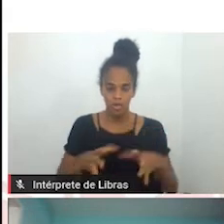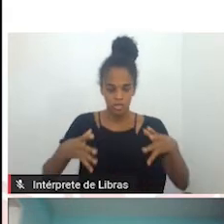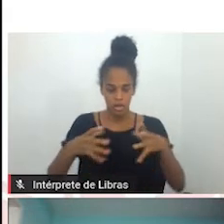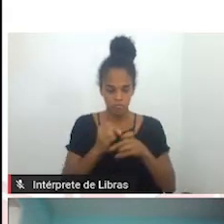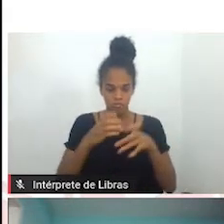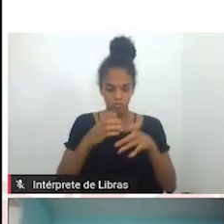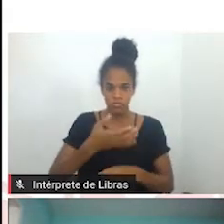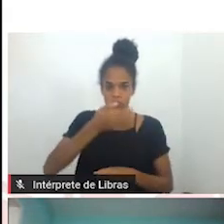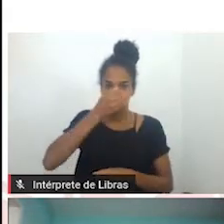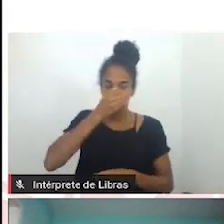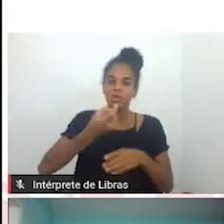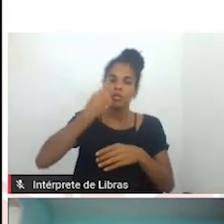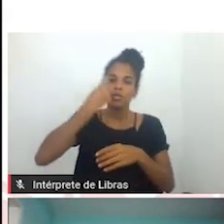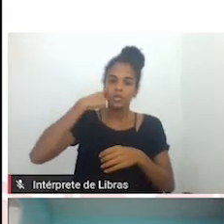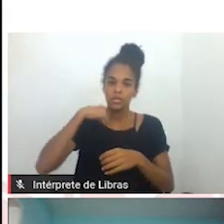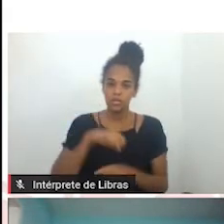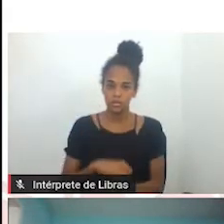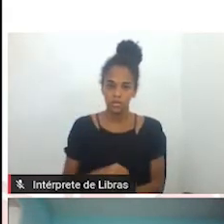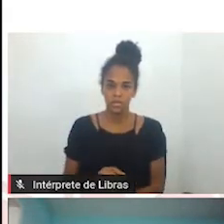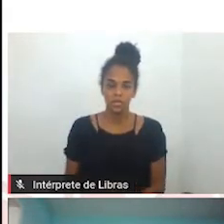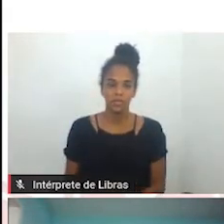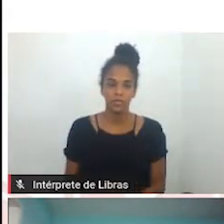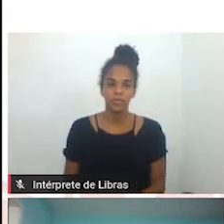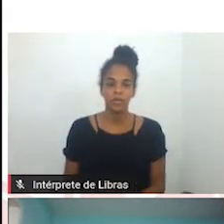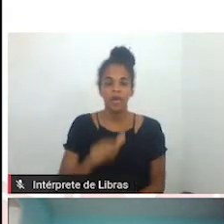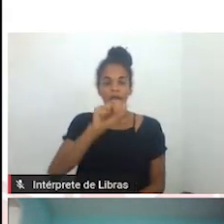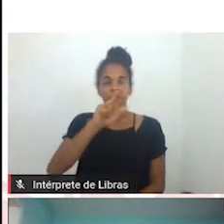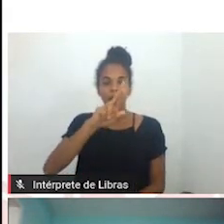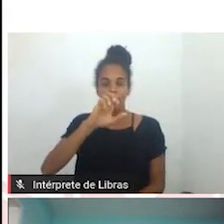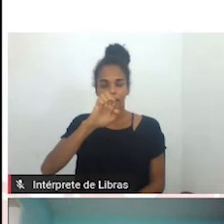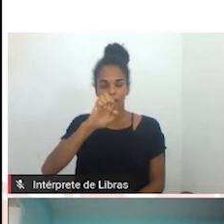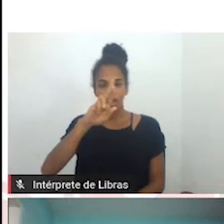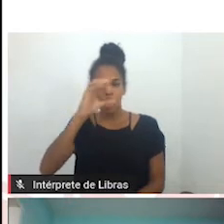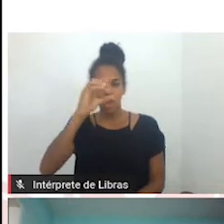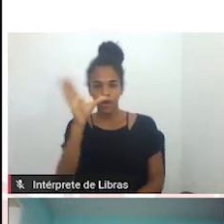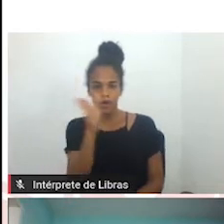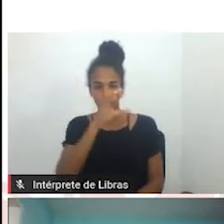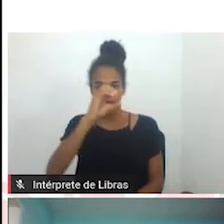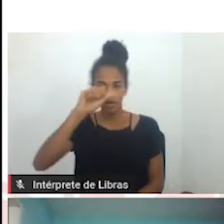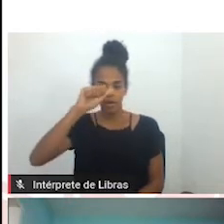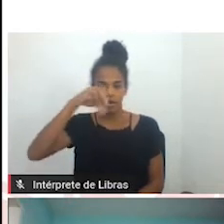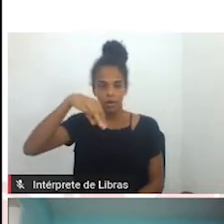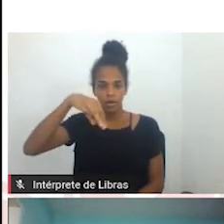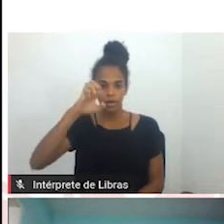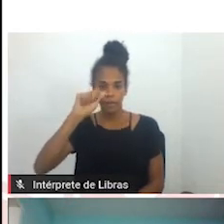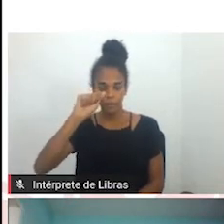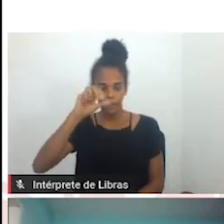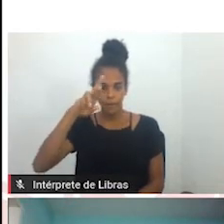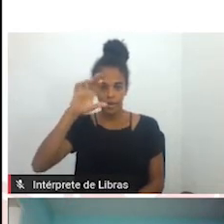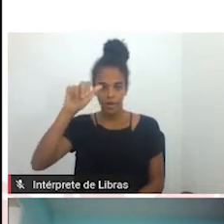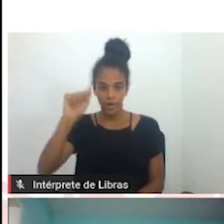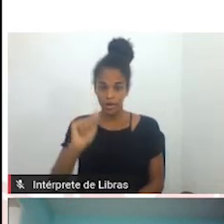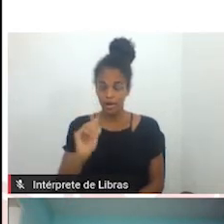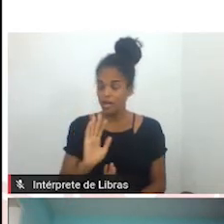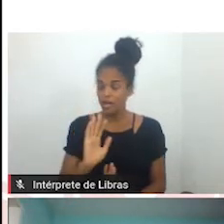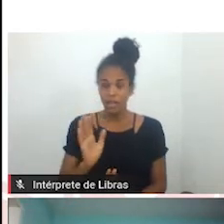aí, mas a aerocâmera não é essencial, é só no caso de broncoespasmo, precisar fazer um